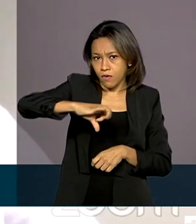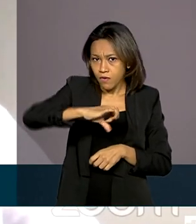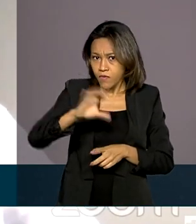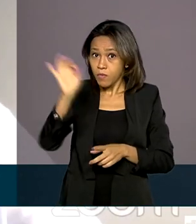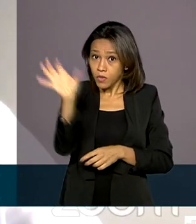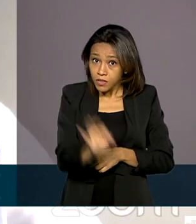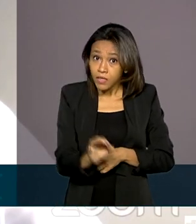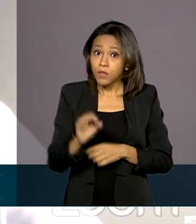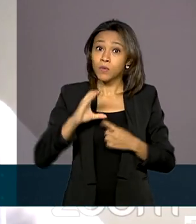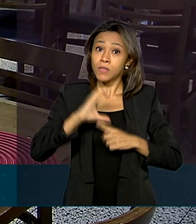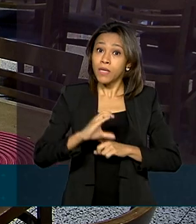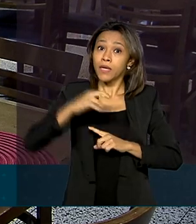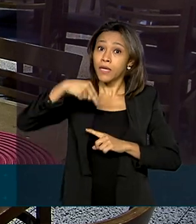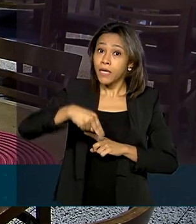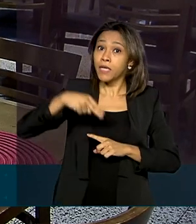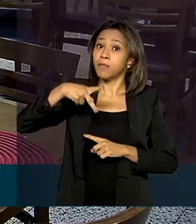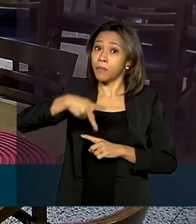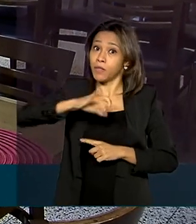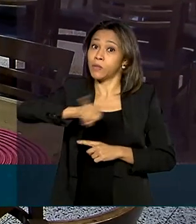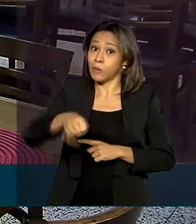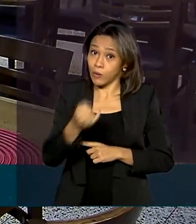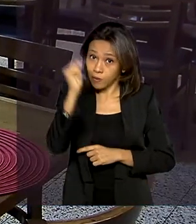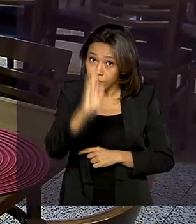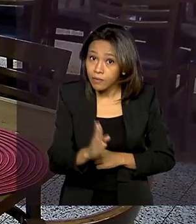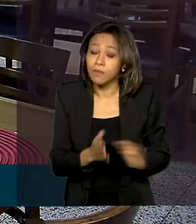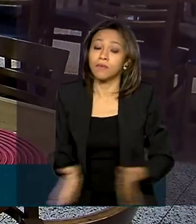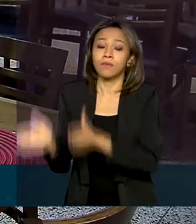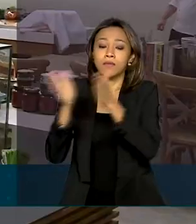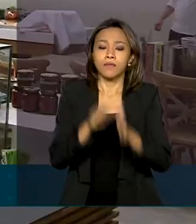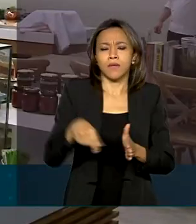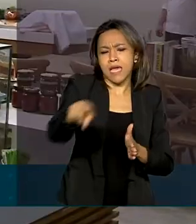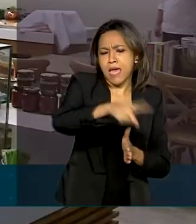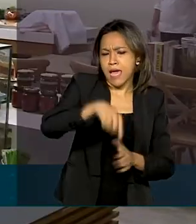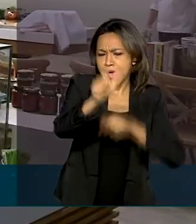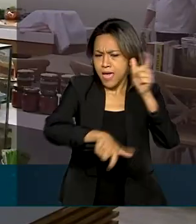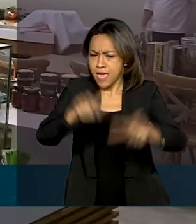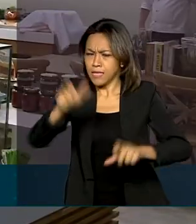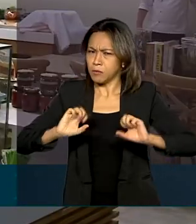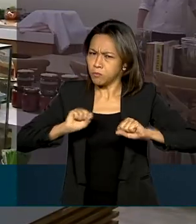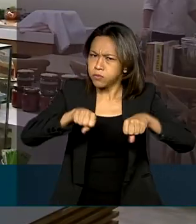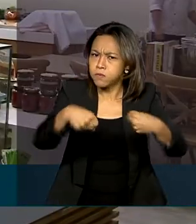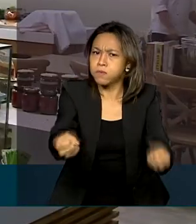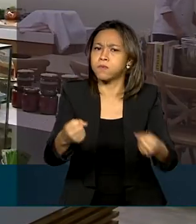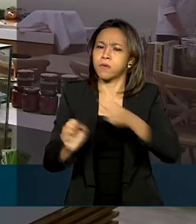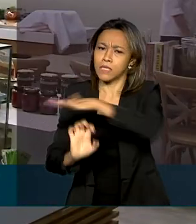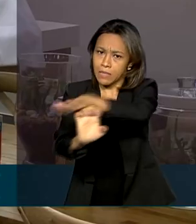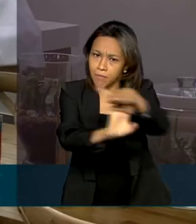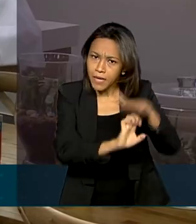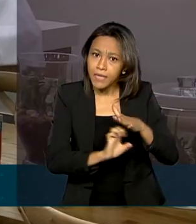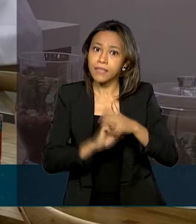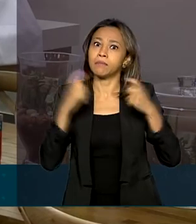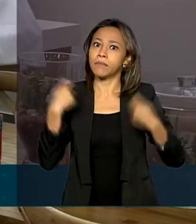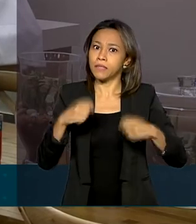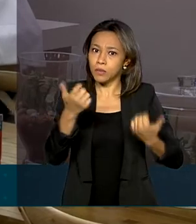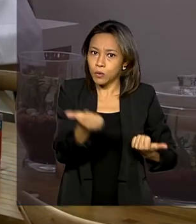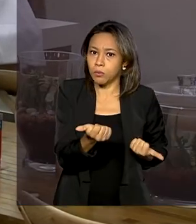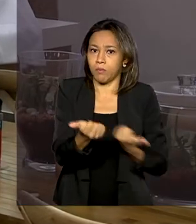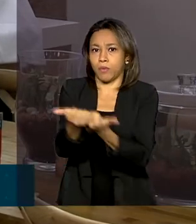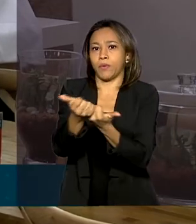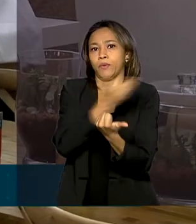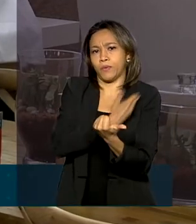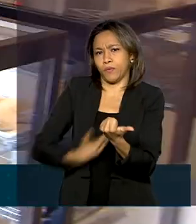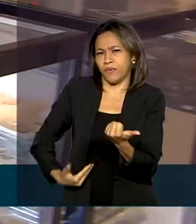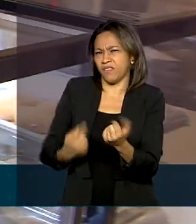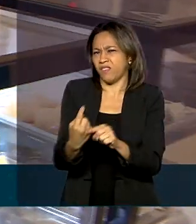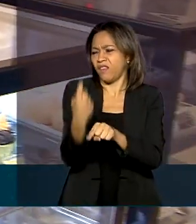todos os CNPJs nesse Brasil. A força dessa massa de trabalho e produção de riqueza precisou de um reforço desde que a